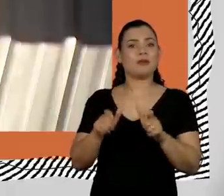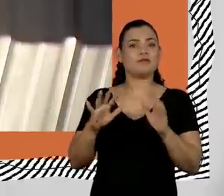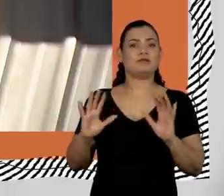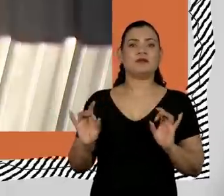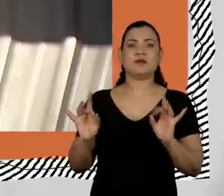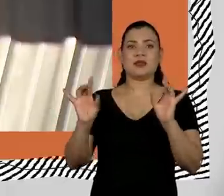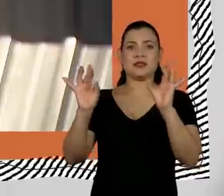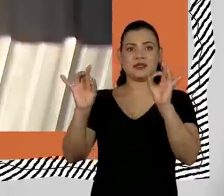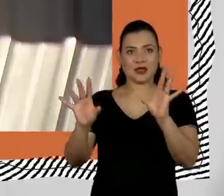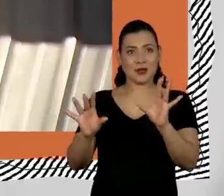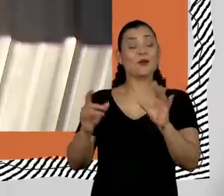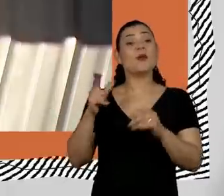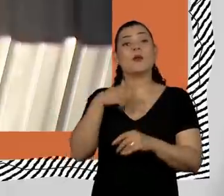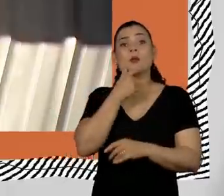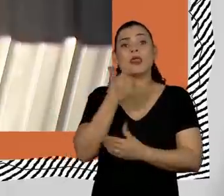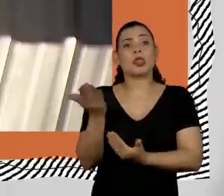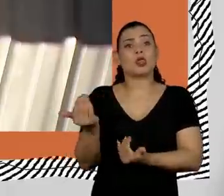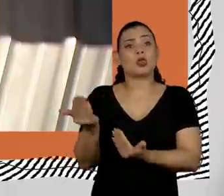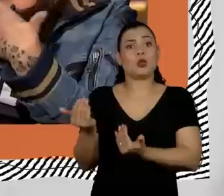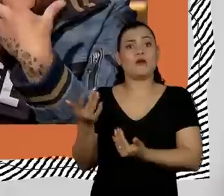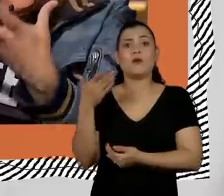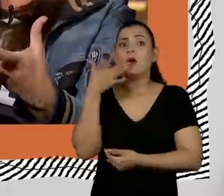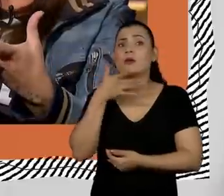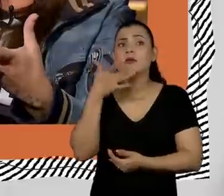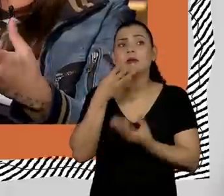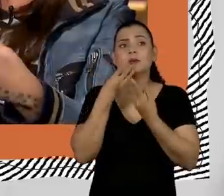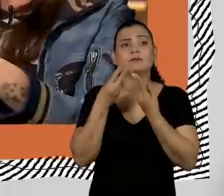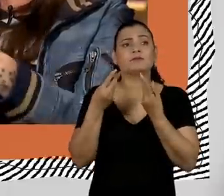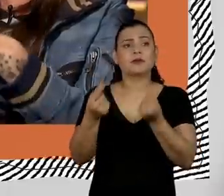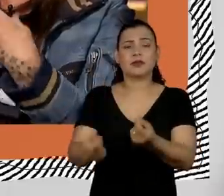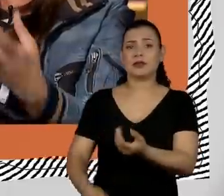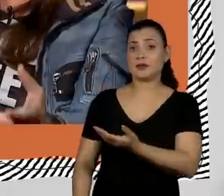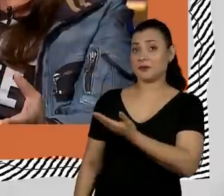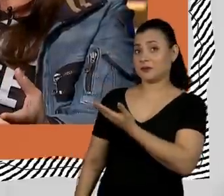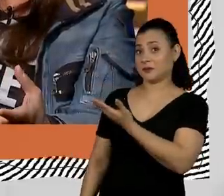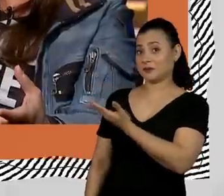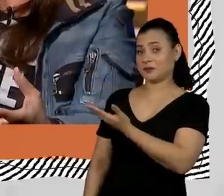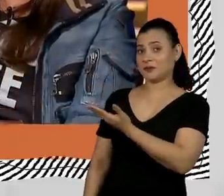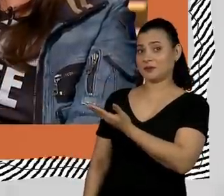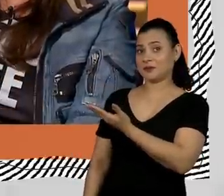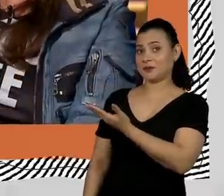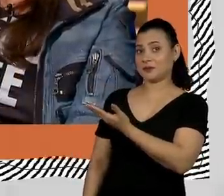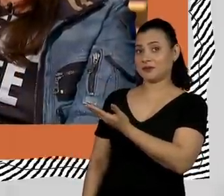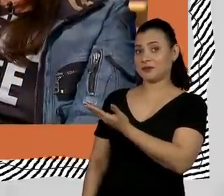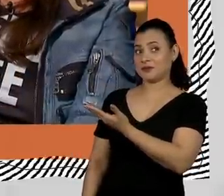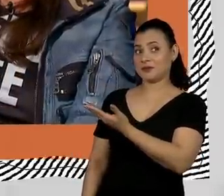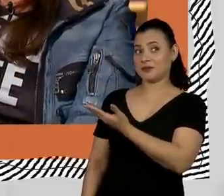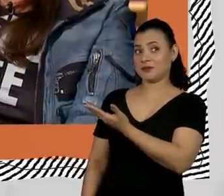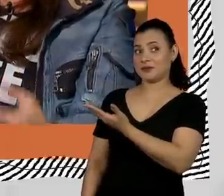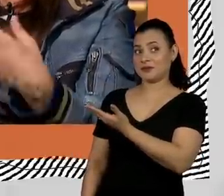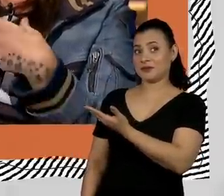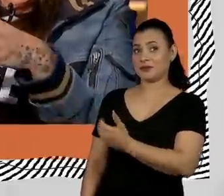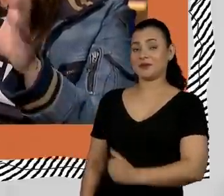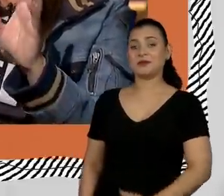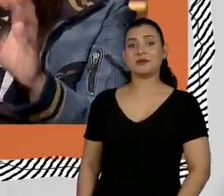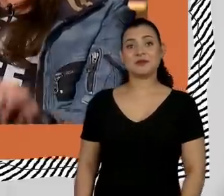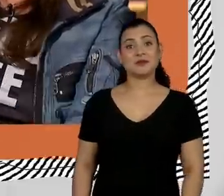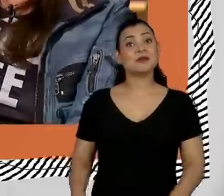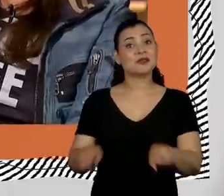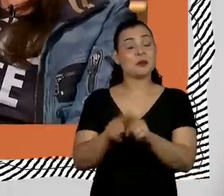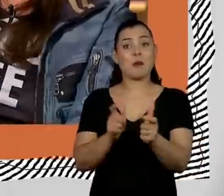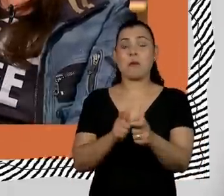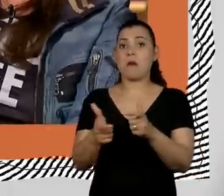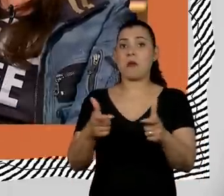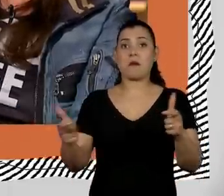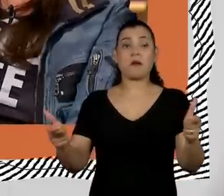o menino muito novo e que faz uma comida deliciosa no lugar super informal e que tá assim também